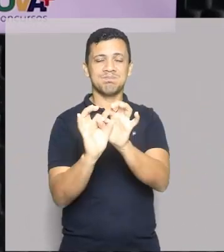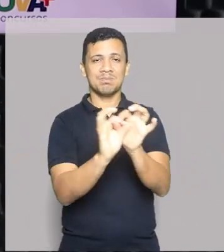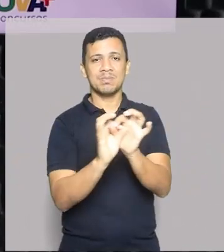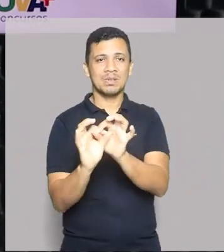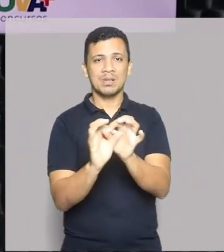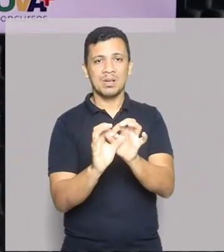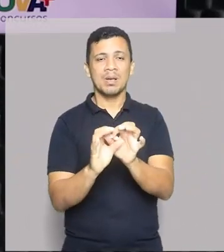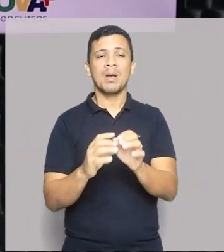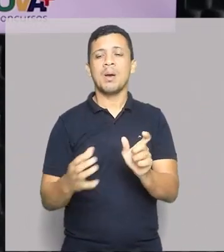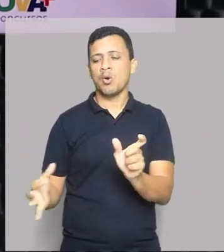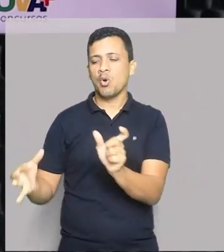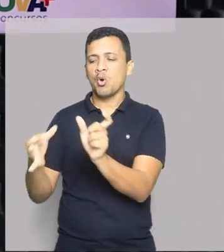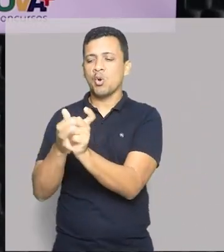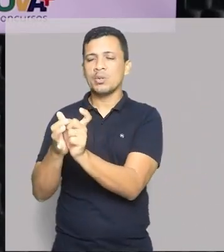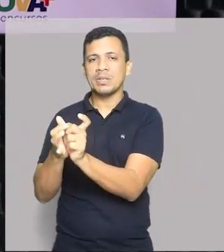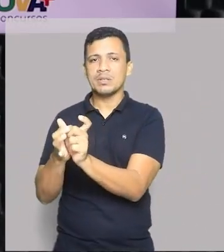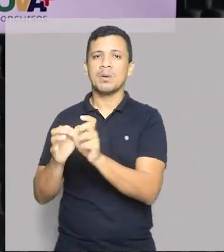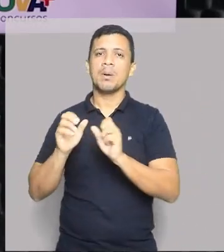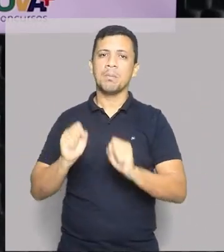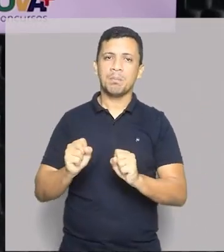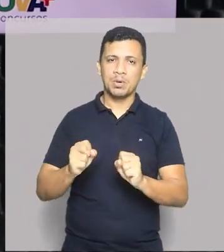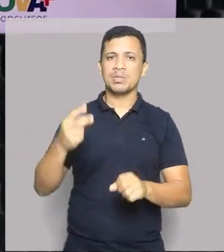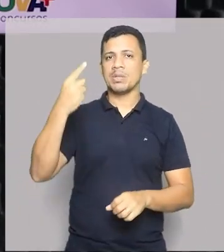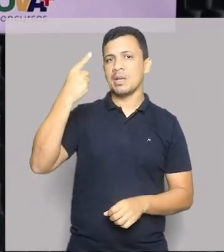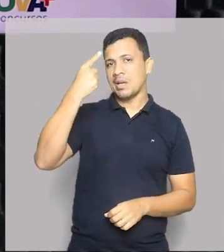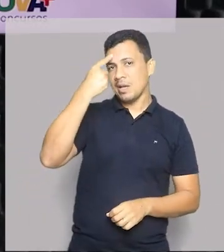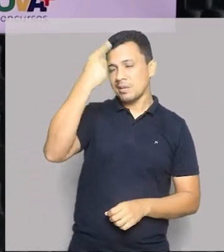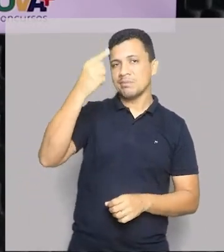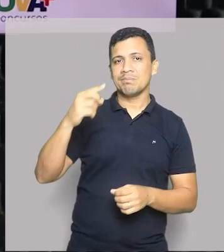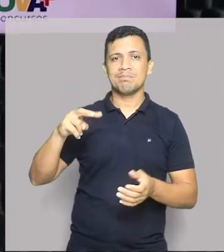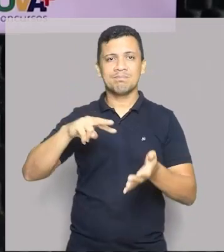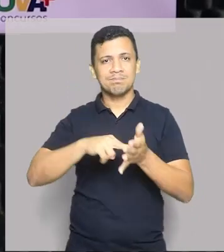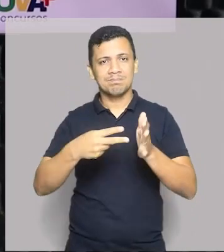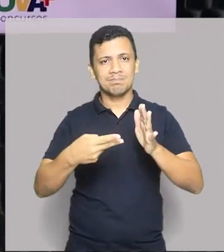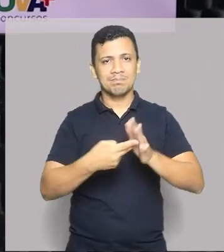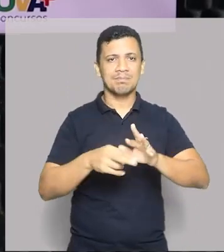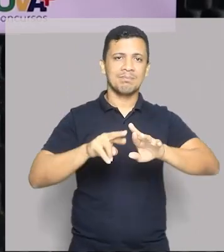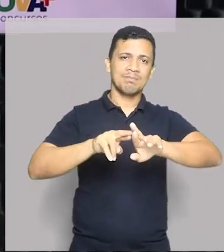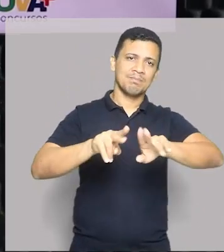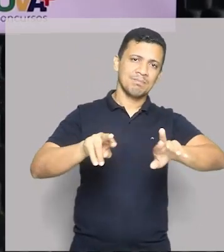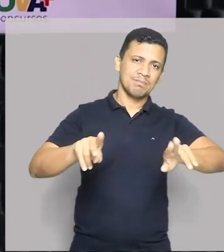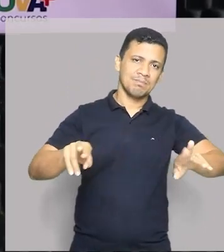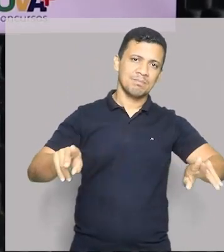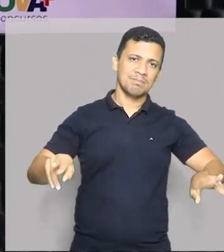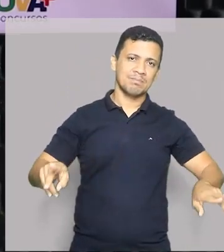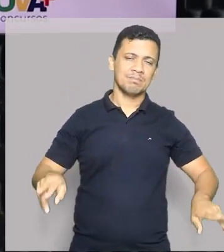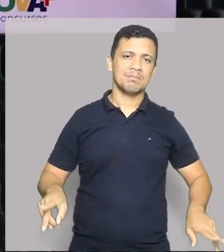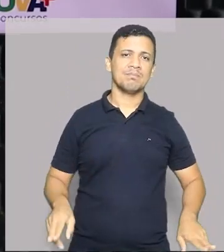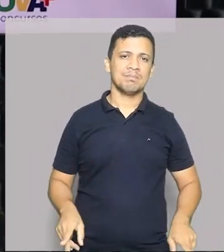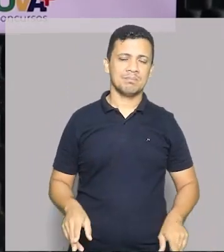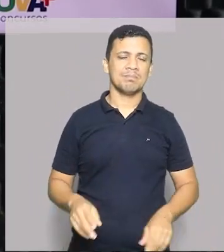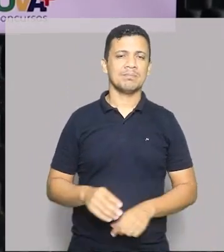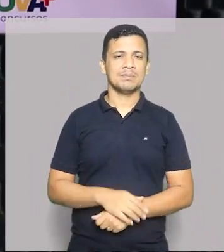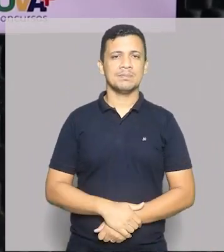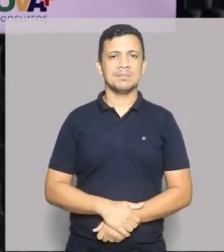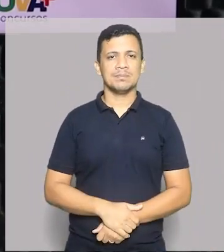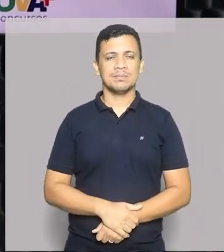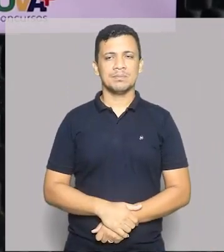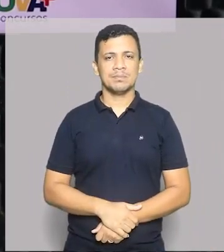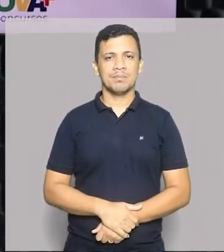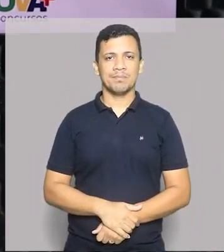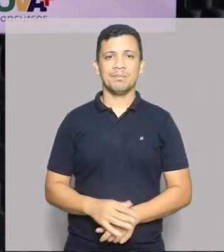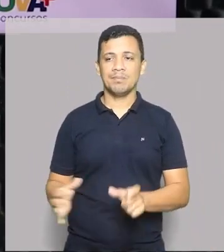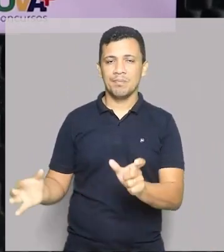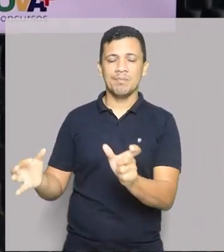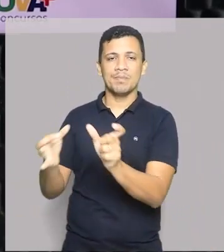conectivos podem assumir diversos valores. A gente chama isso de polissemia das conjunções. Um só